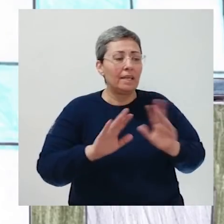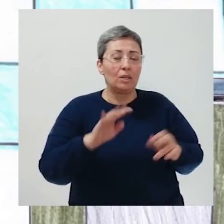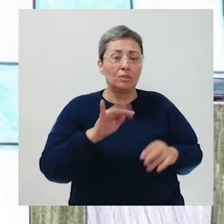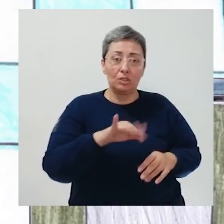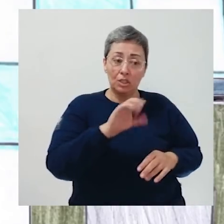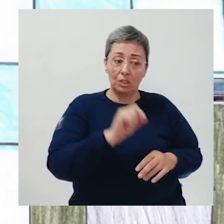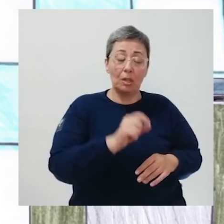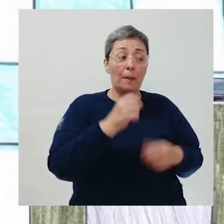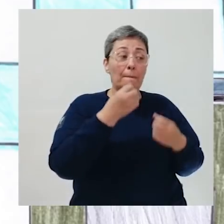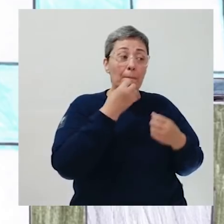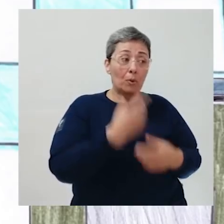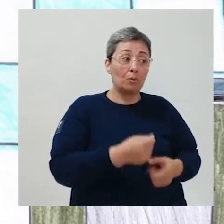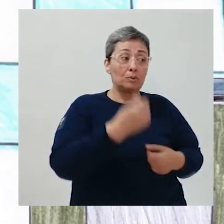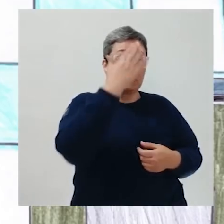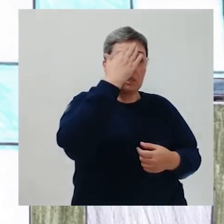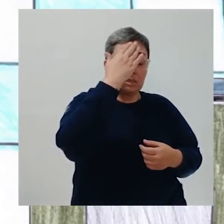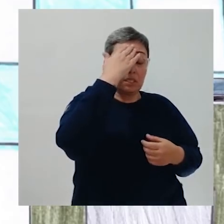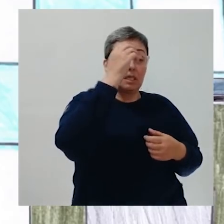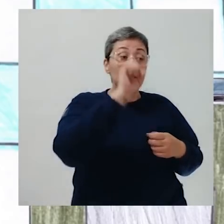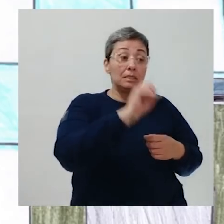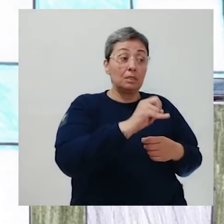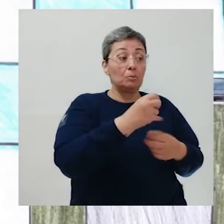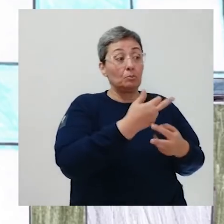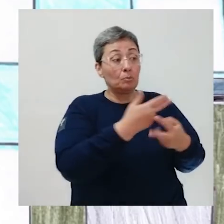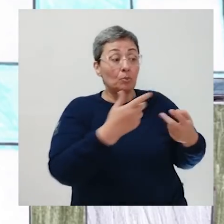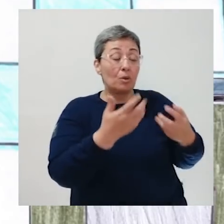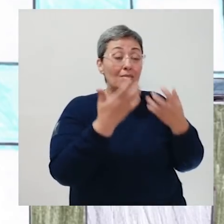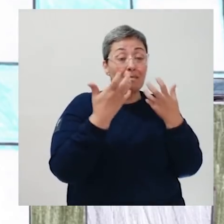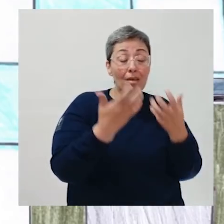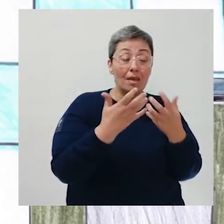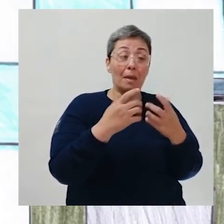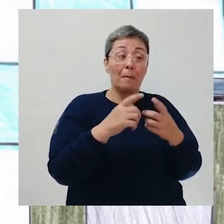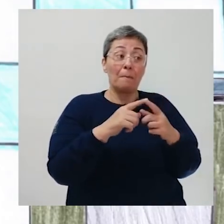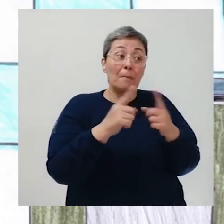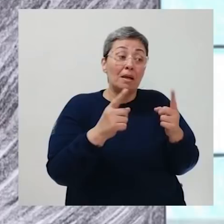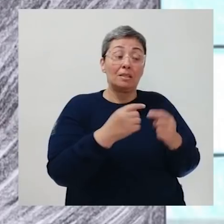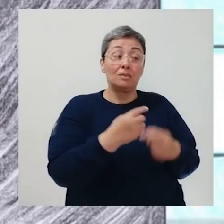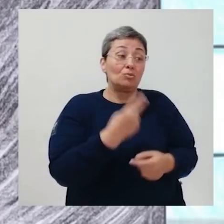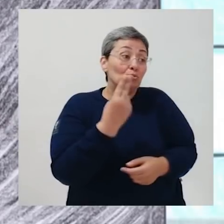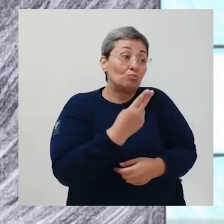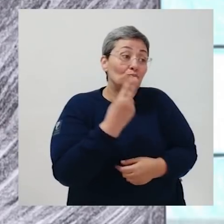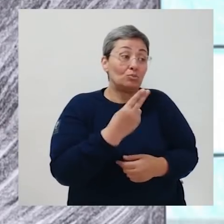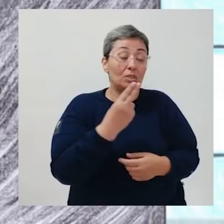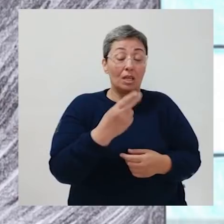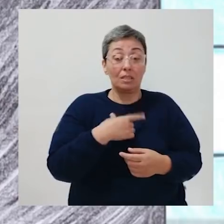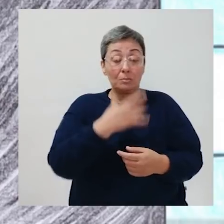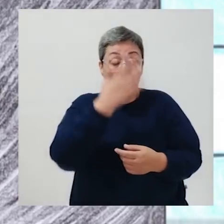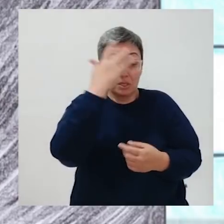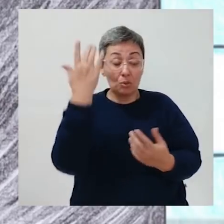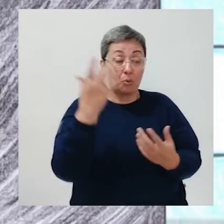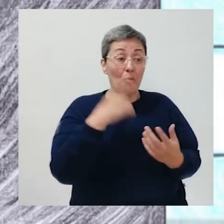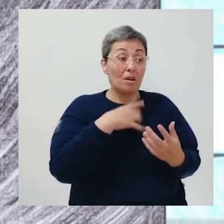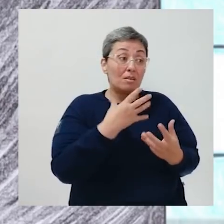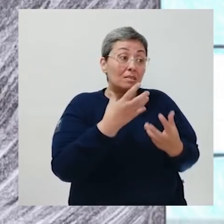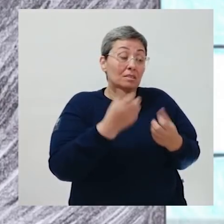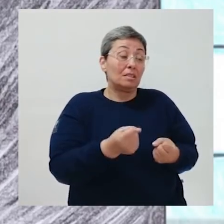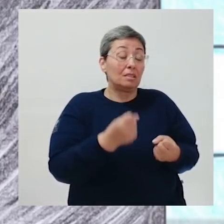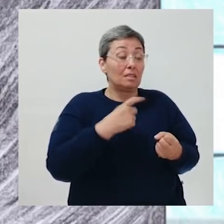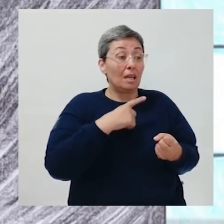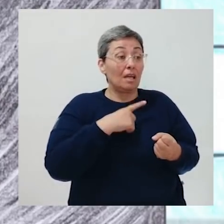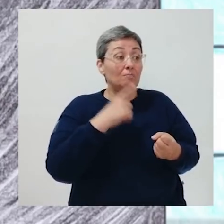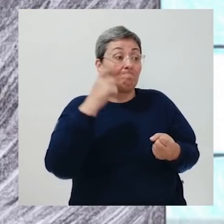bom saber entender quando uma coisa que a gente quer muito não é possível. Pessoas com dificuldade para aceitar isso